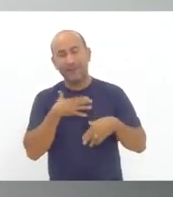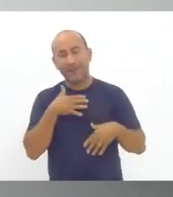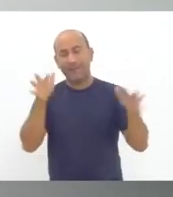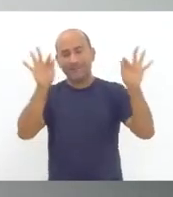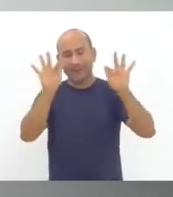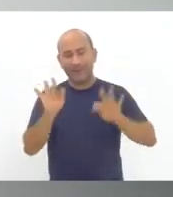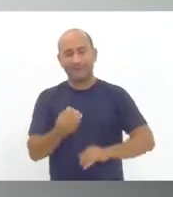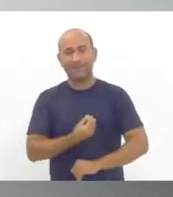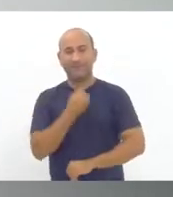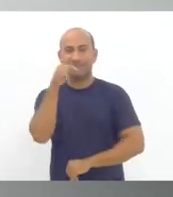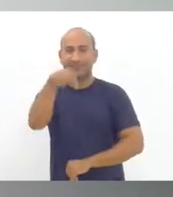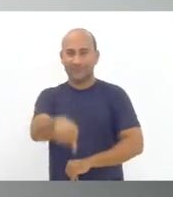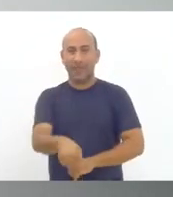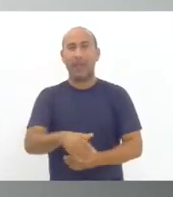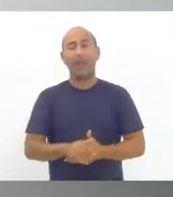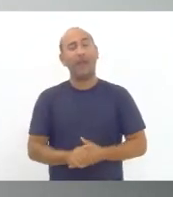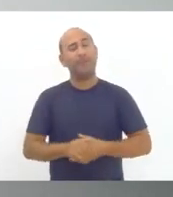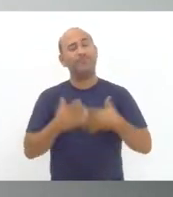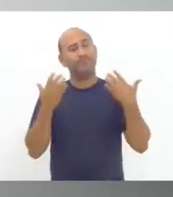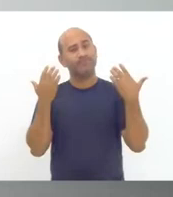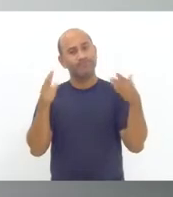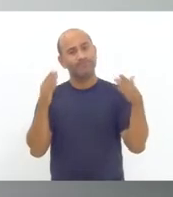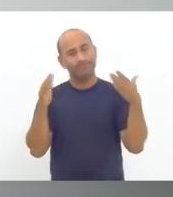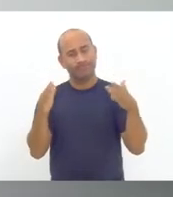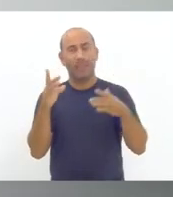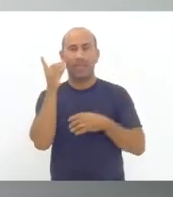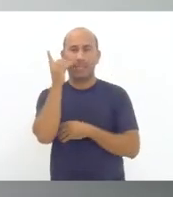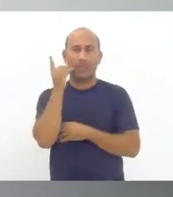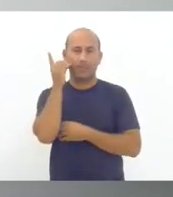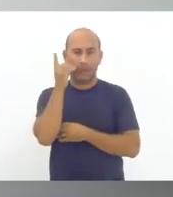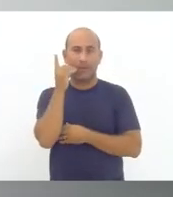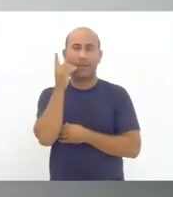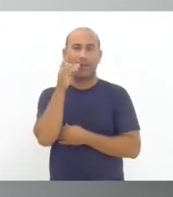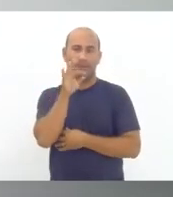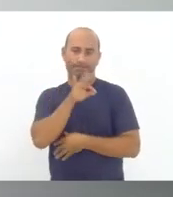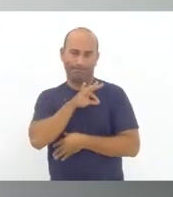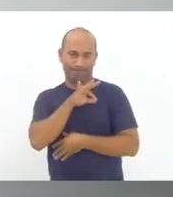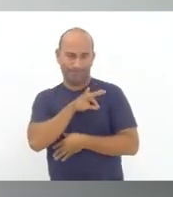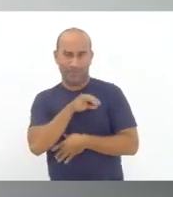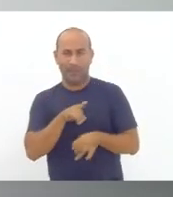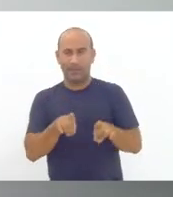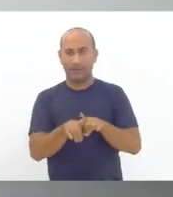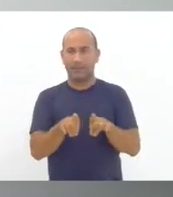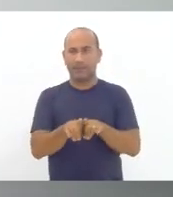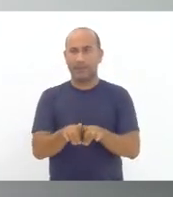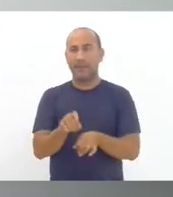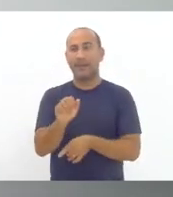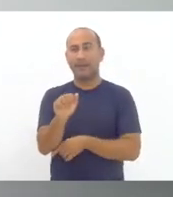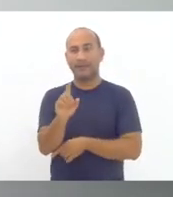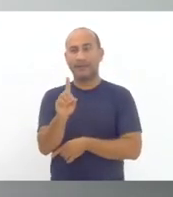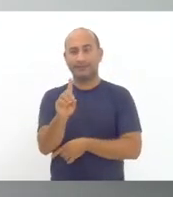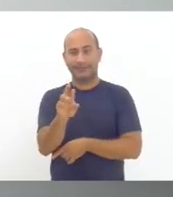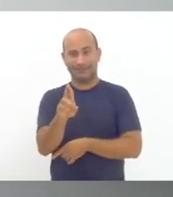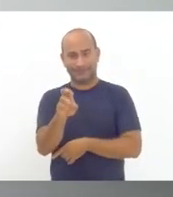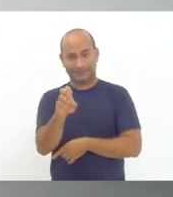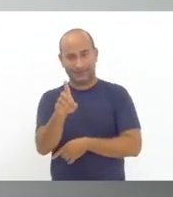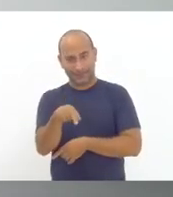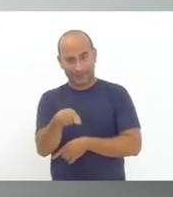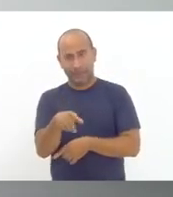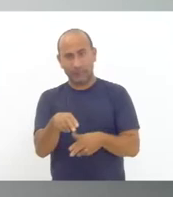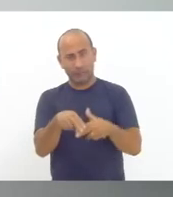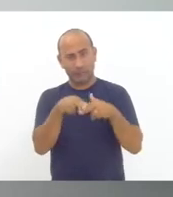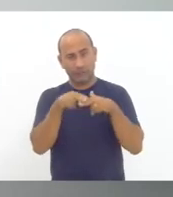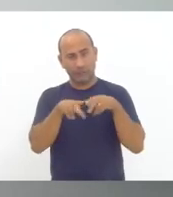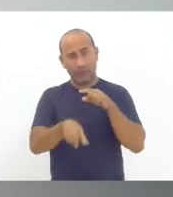segunda eu gostaria de parabenizar os deputados deputada Marta Rocha e o deputado André Ceciliano pela escolha